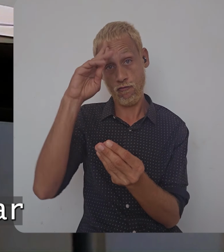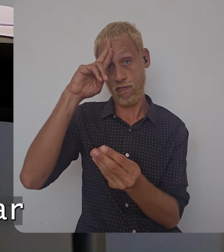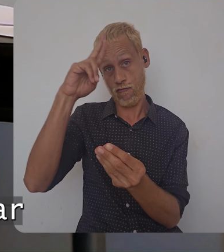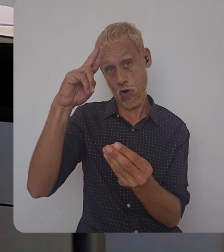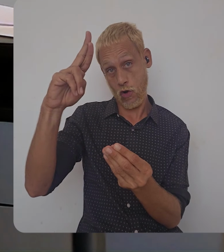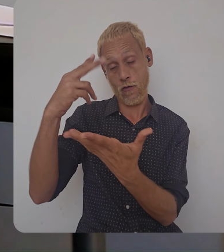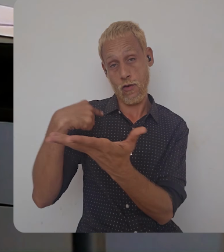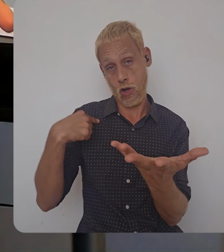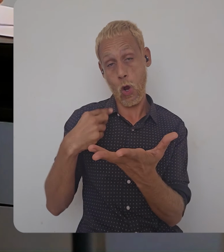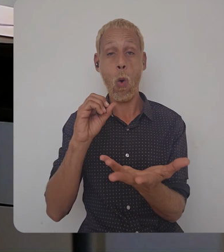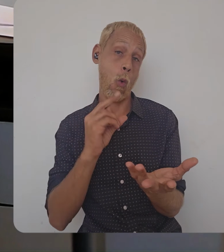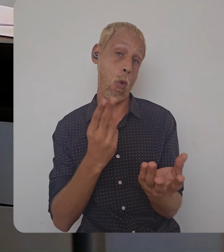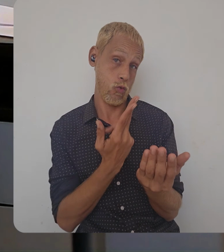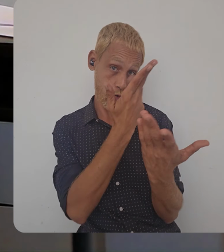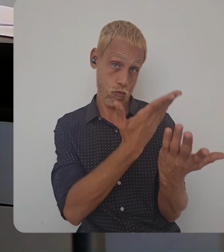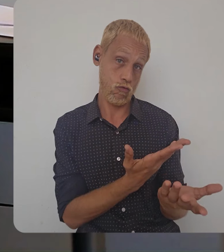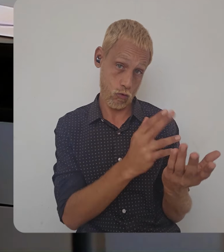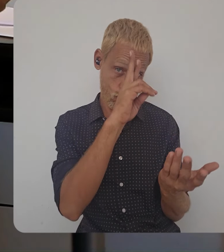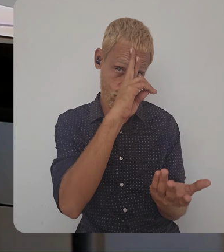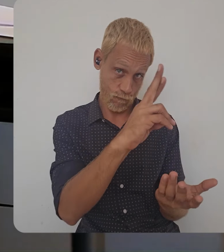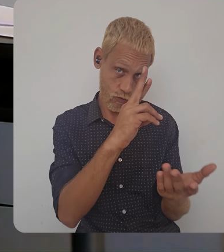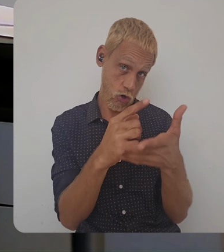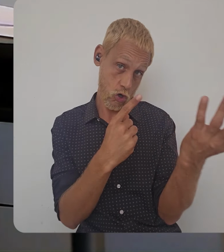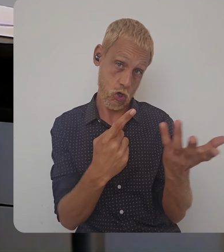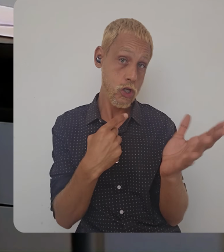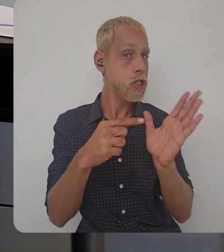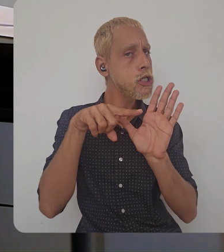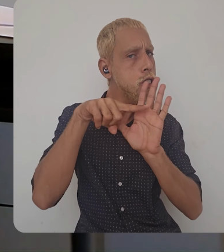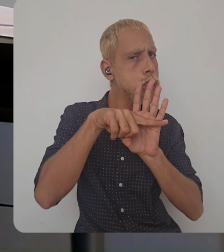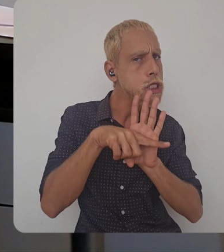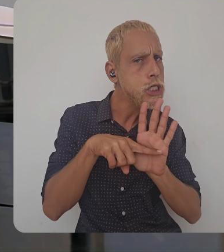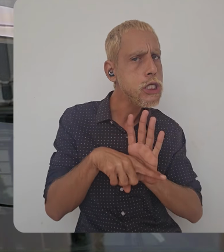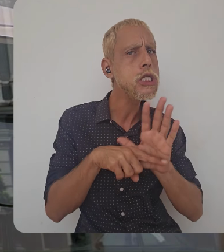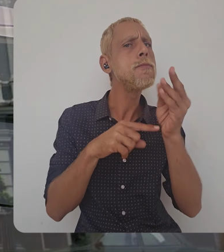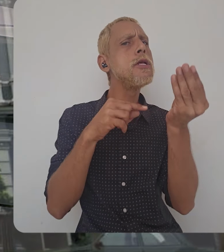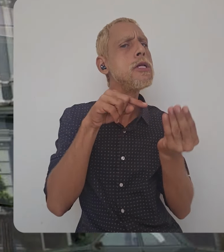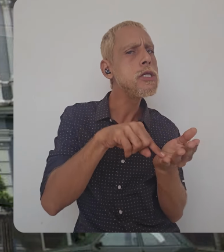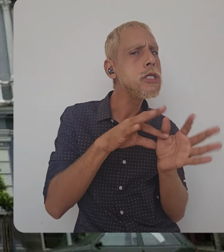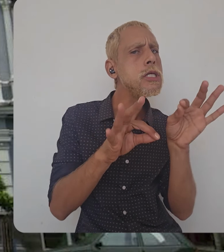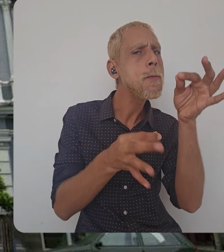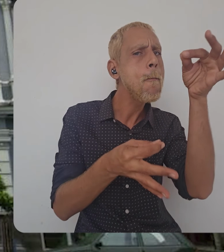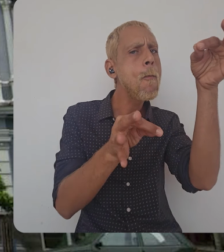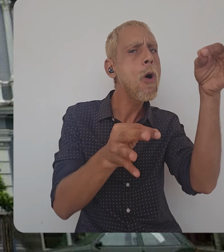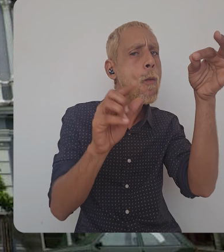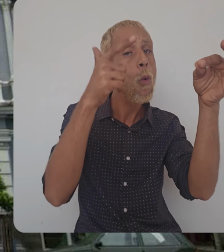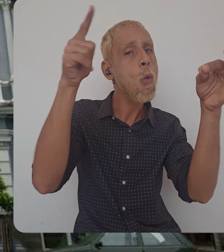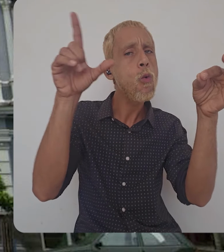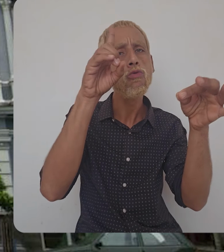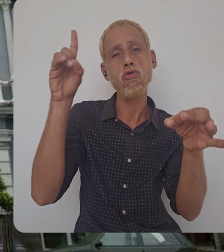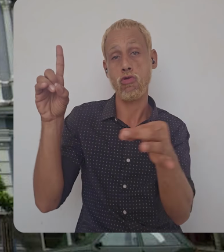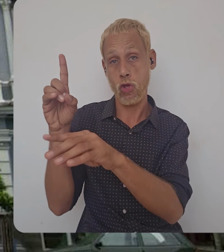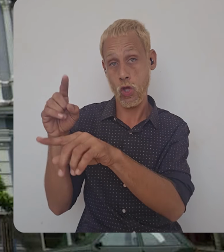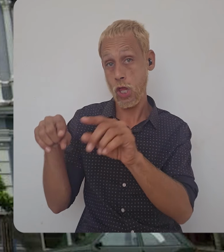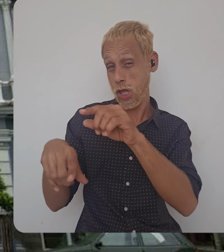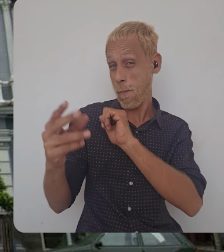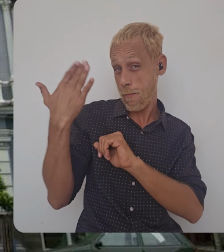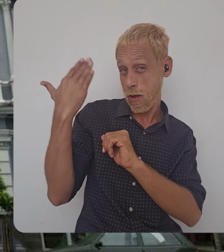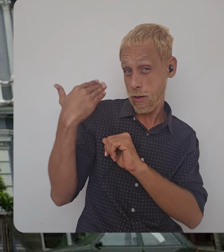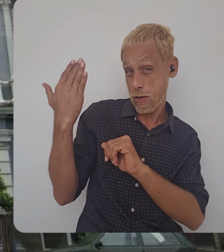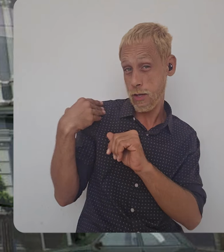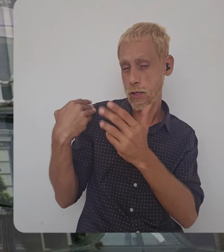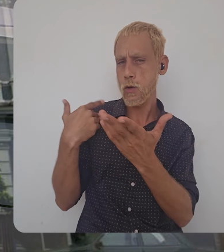e entregar para o chefe de redação, ou para o seu chefe do seu setor, para eles examinarem a matéria e se tinha espaço